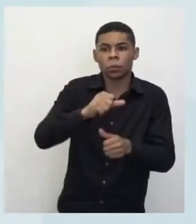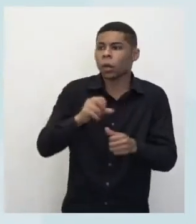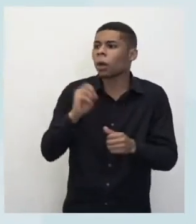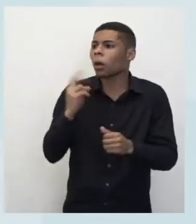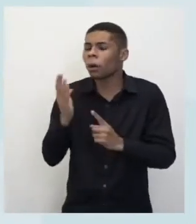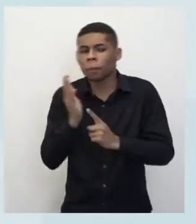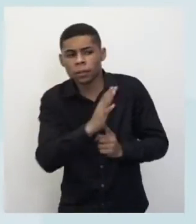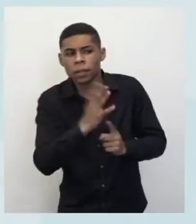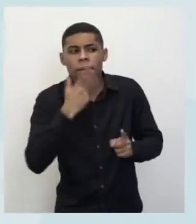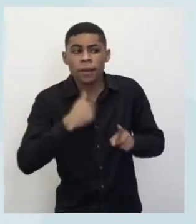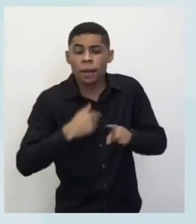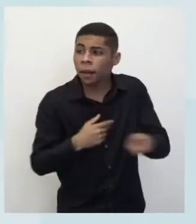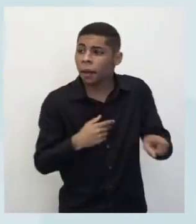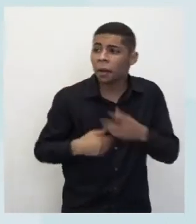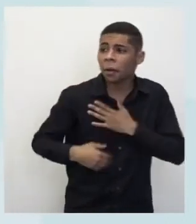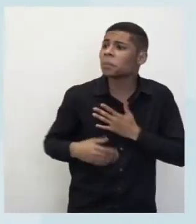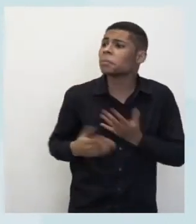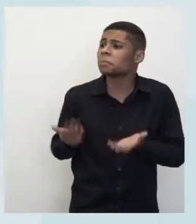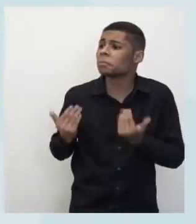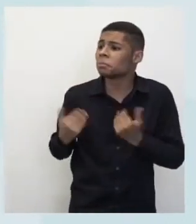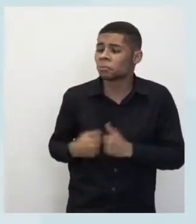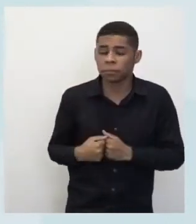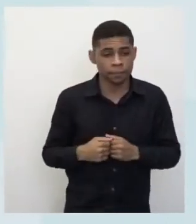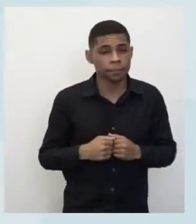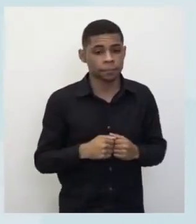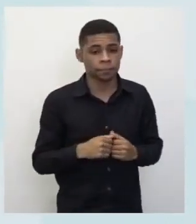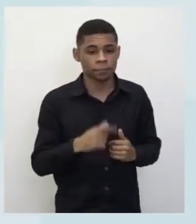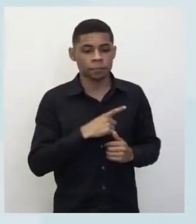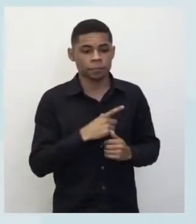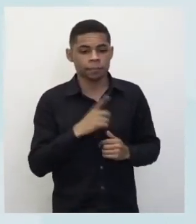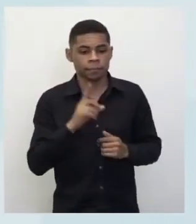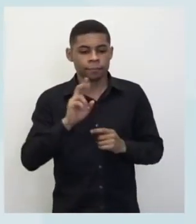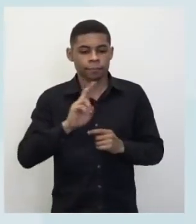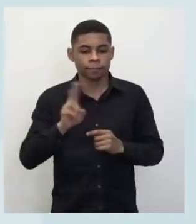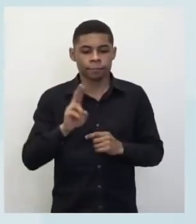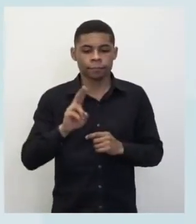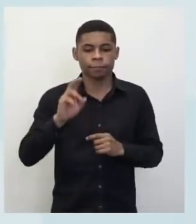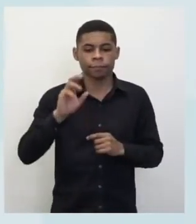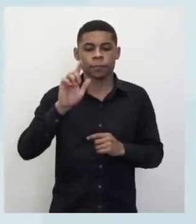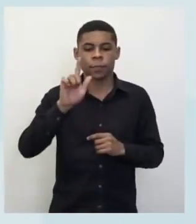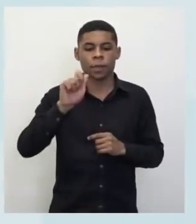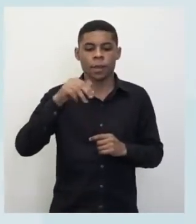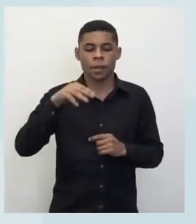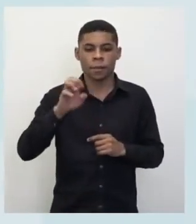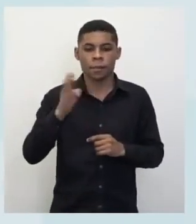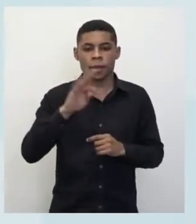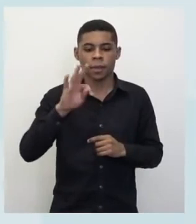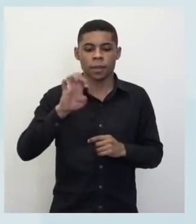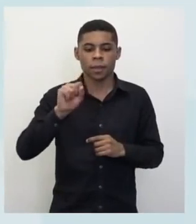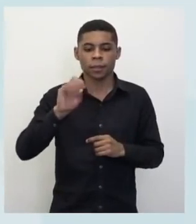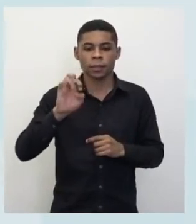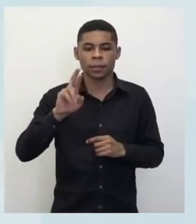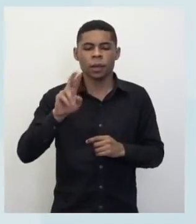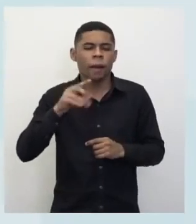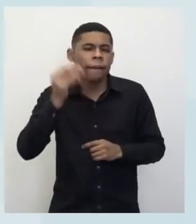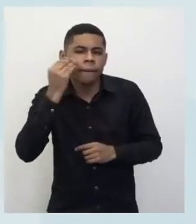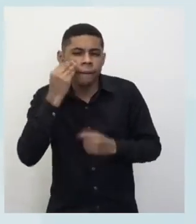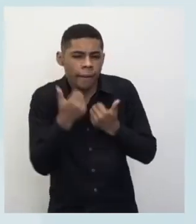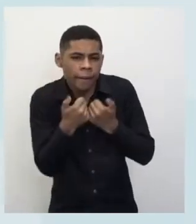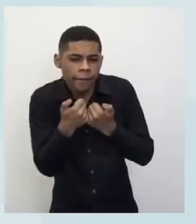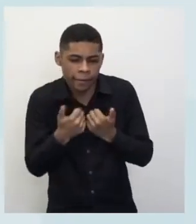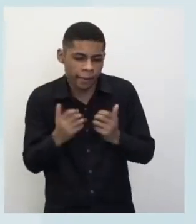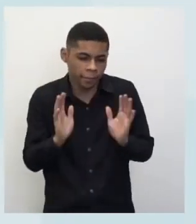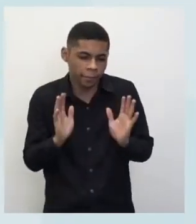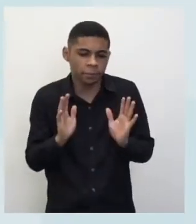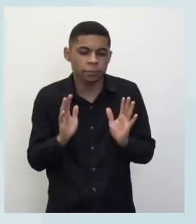gostam? Existe um cargo chamado Game Tester, testador de games, em tradução livre para o